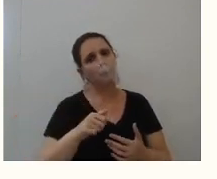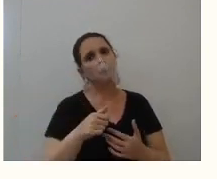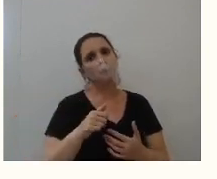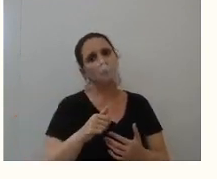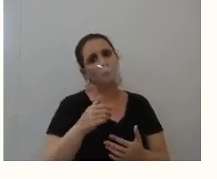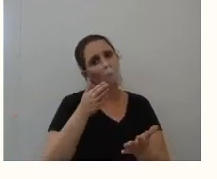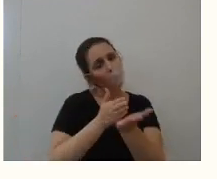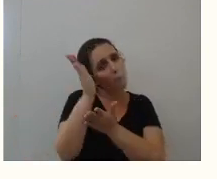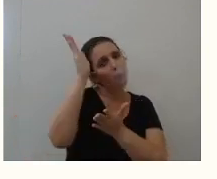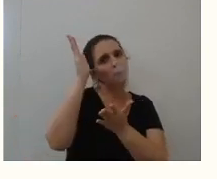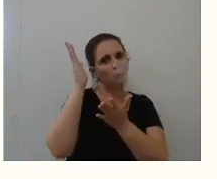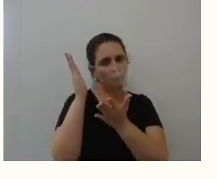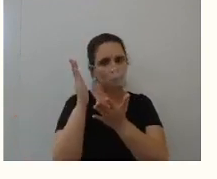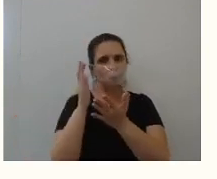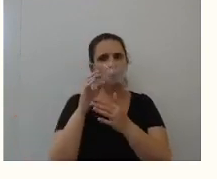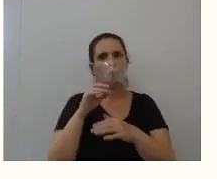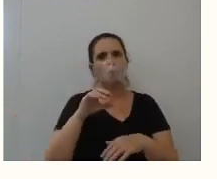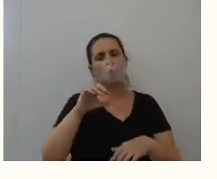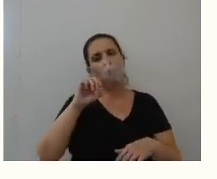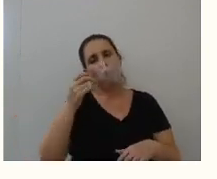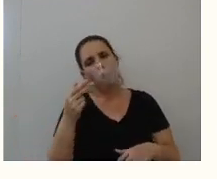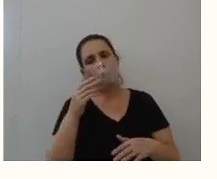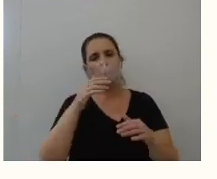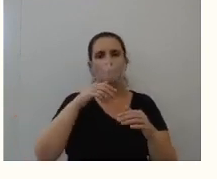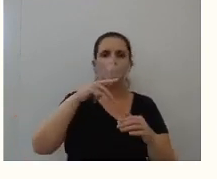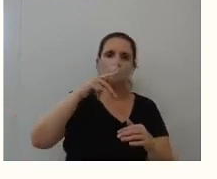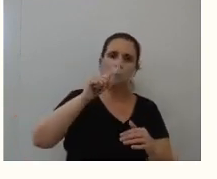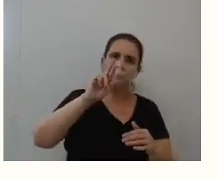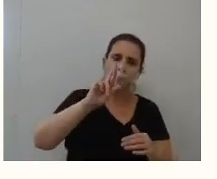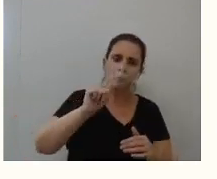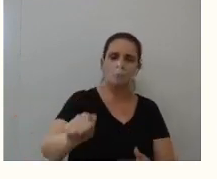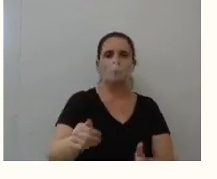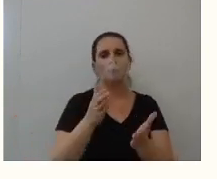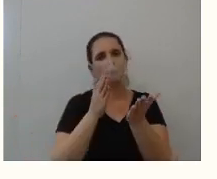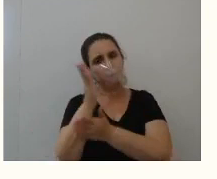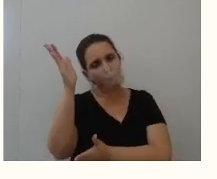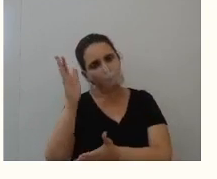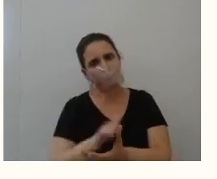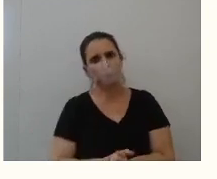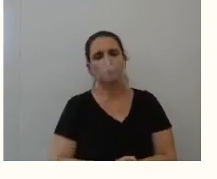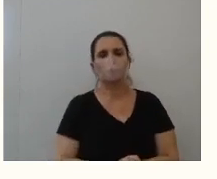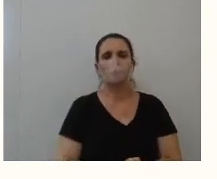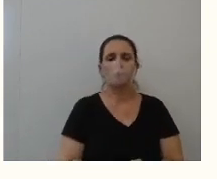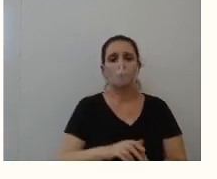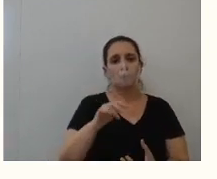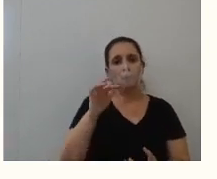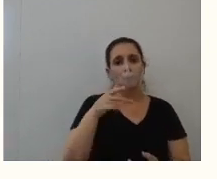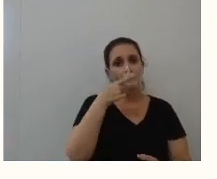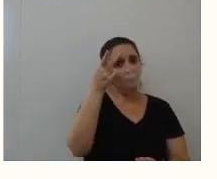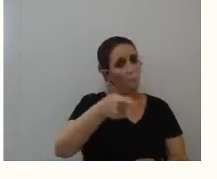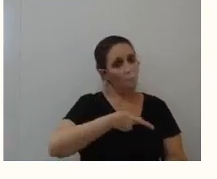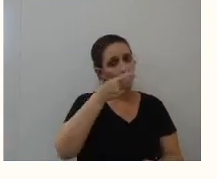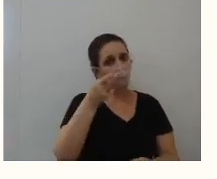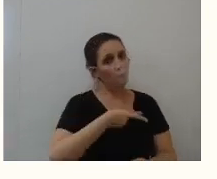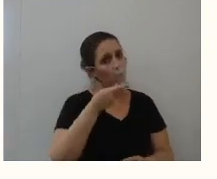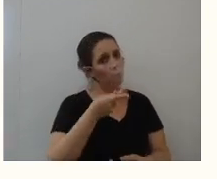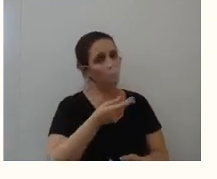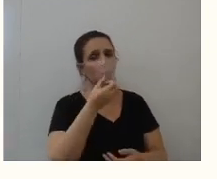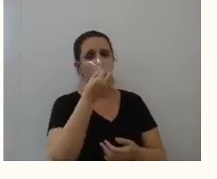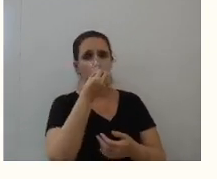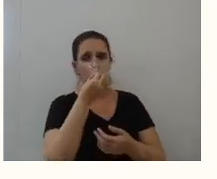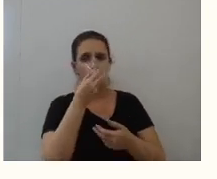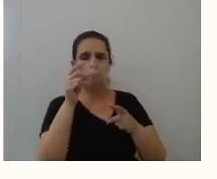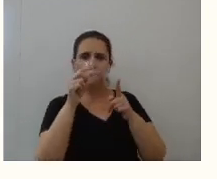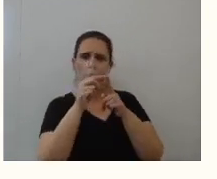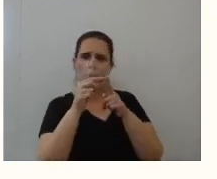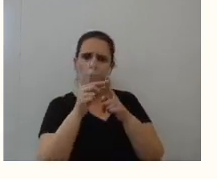seja aprovado ou para ser aprovado, tá? Falei-lhe com bons termos,